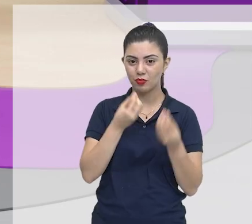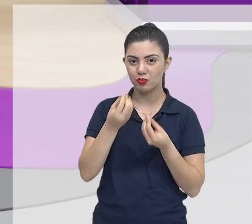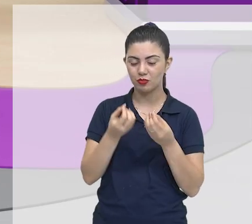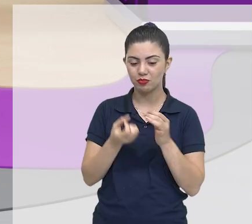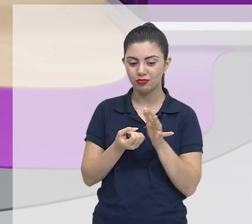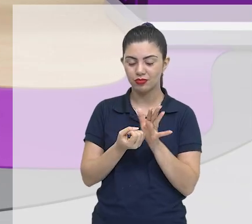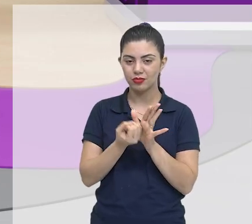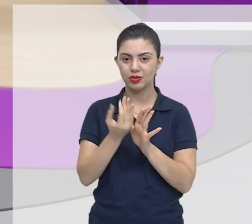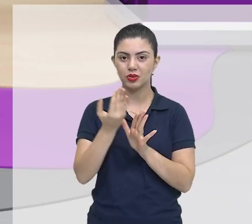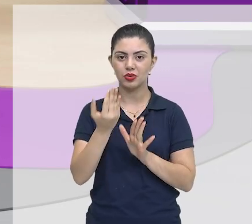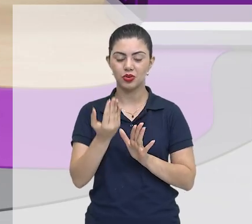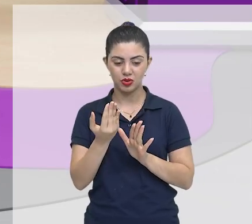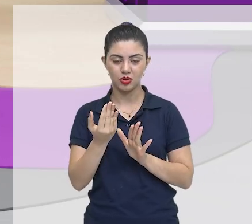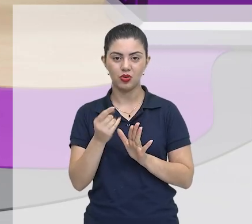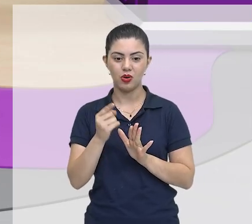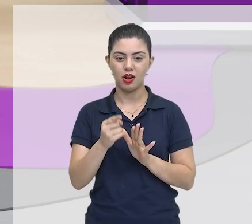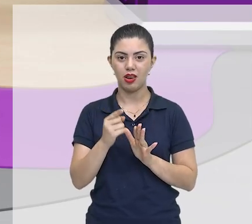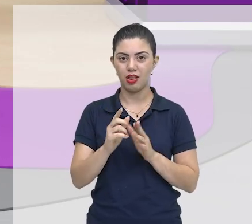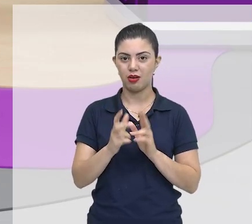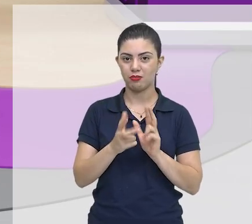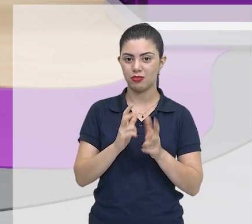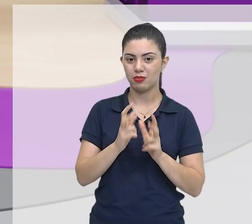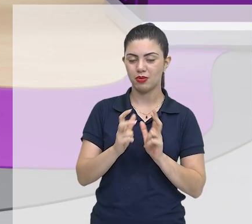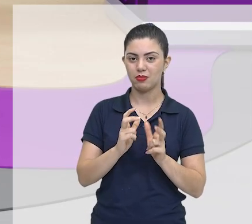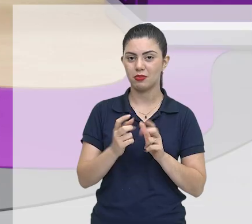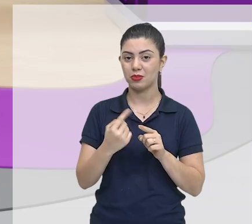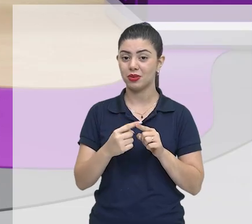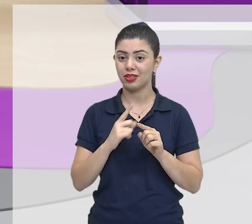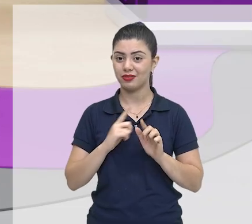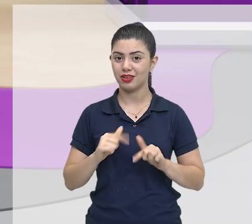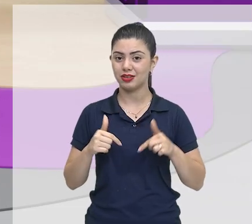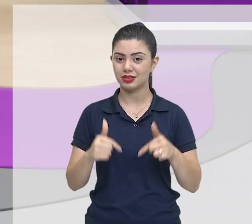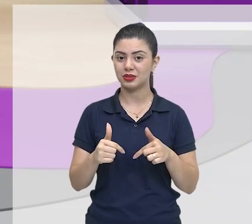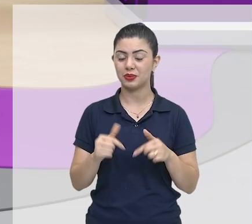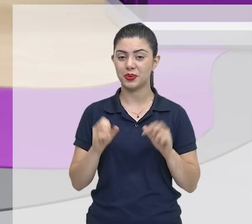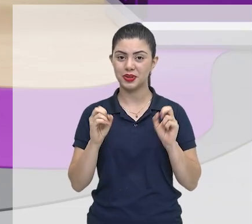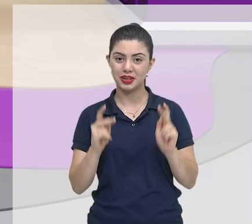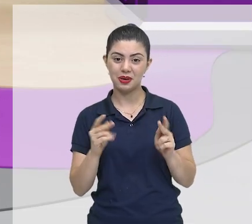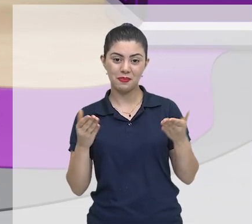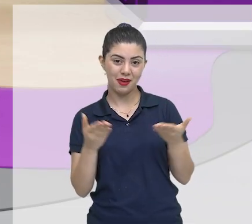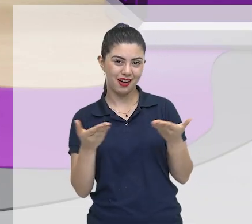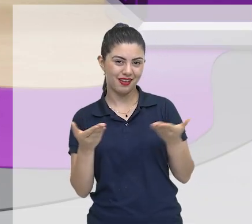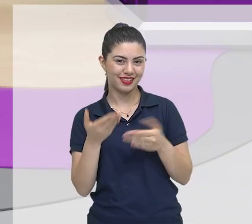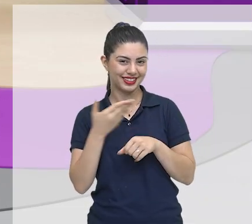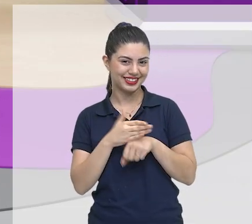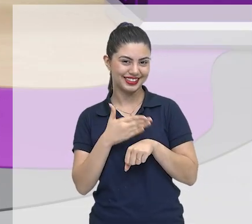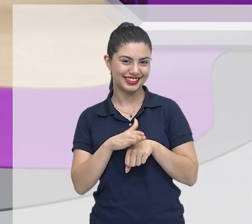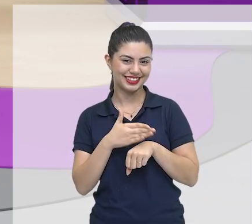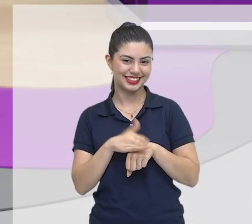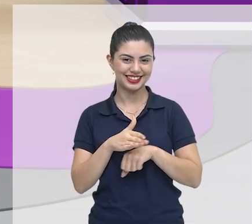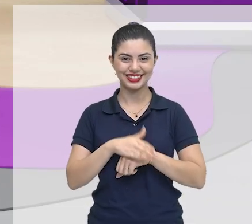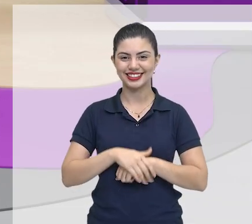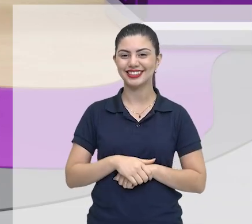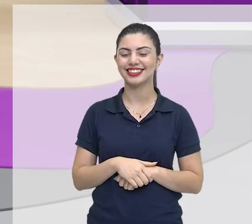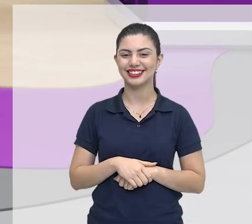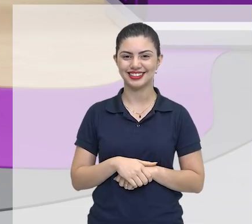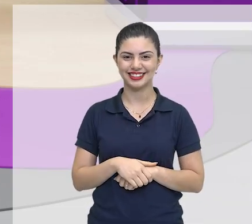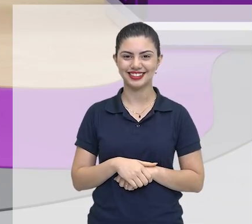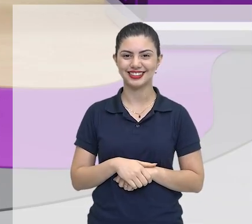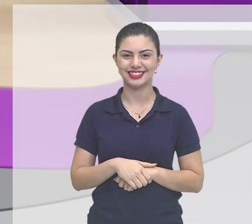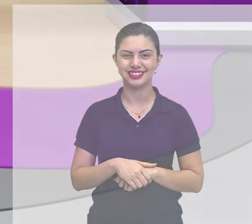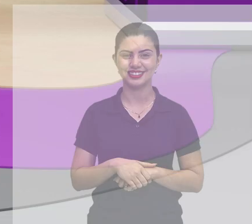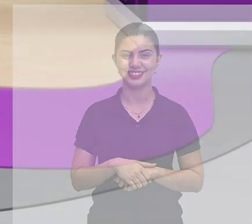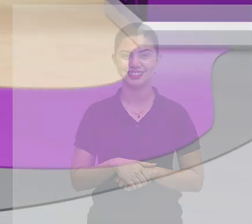transformado através de programação e toda a execução. Beleza? Então, agora vamos ao nosso exercitar. Solta a vinhetinha